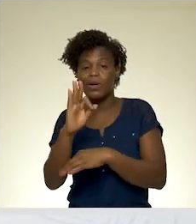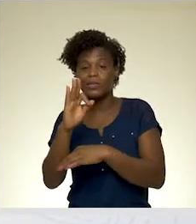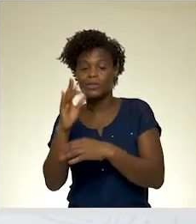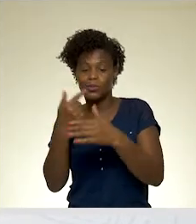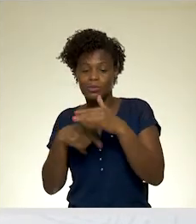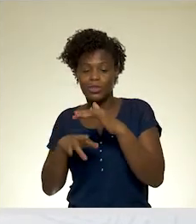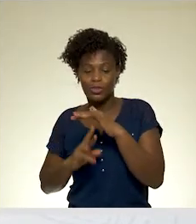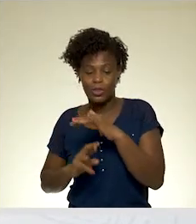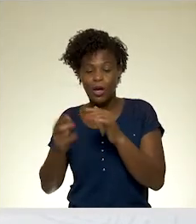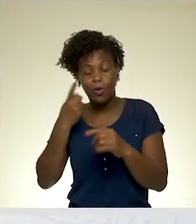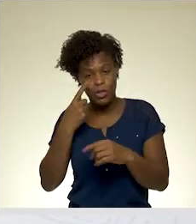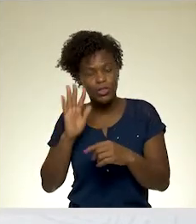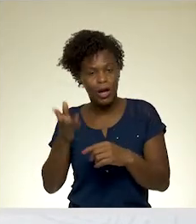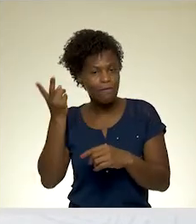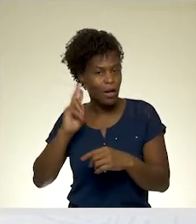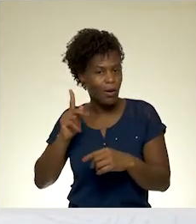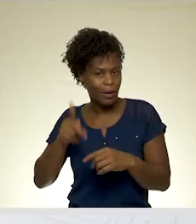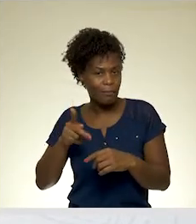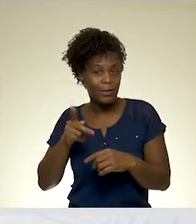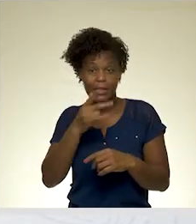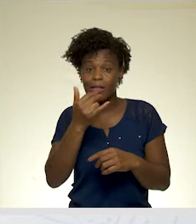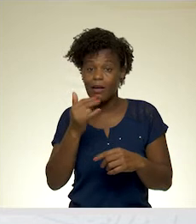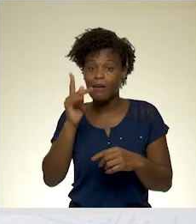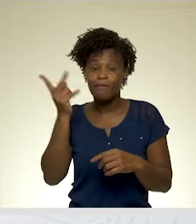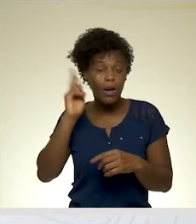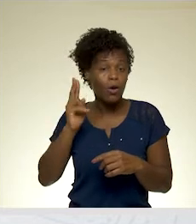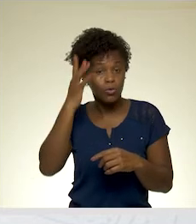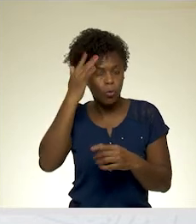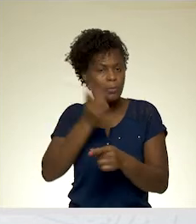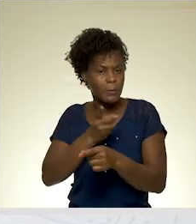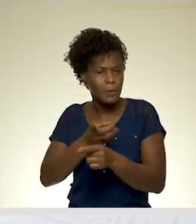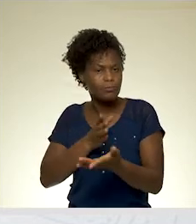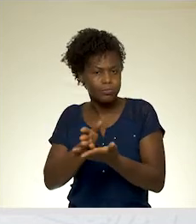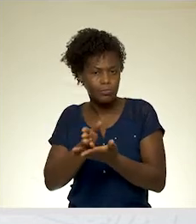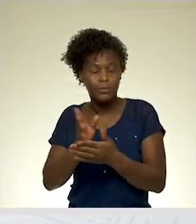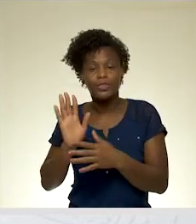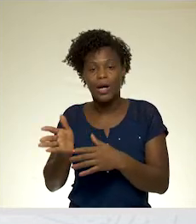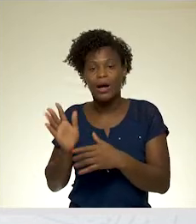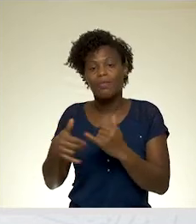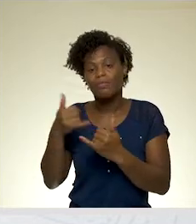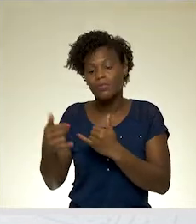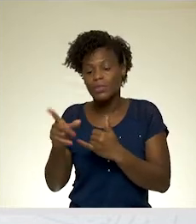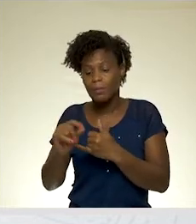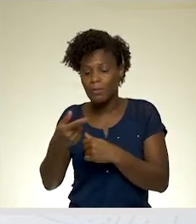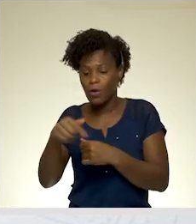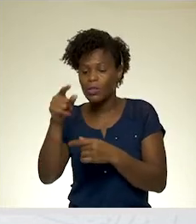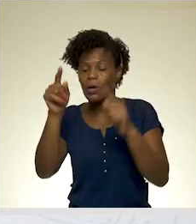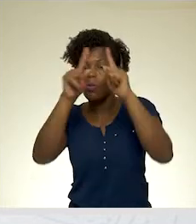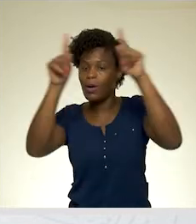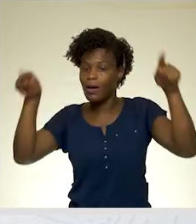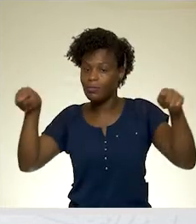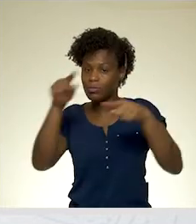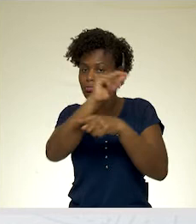x, conhecendo o valor de k, não se esquece, conhecendo o valor da constante, ok? E também acabamos de